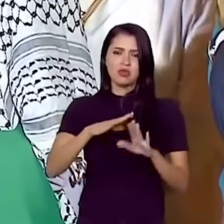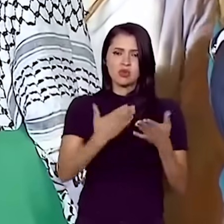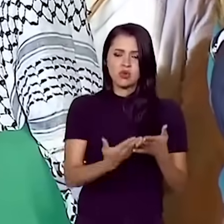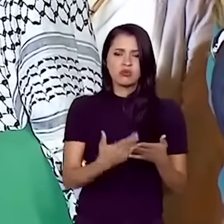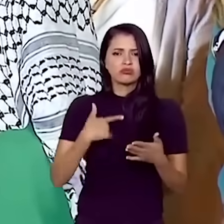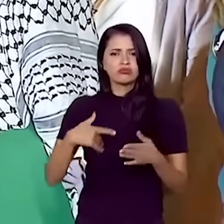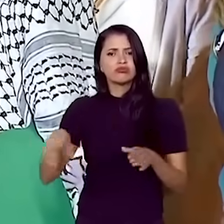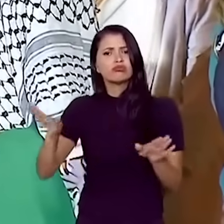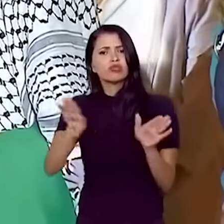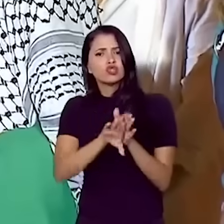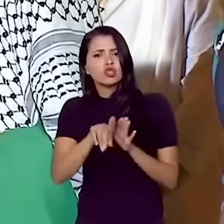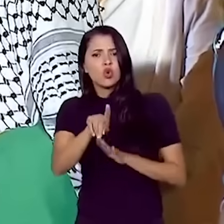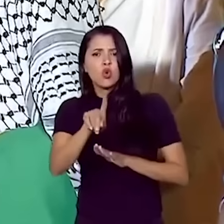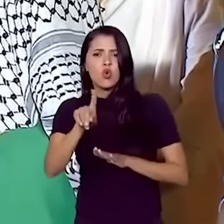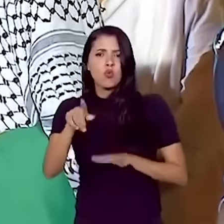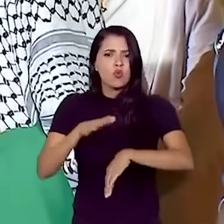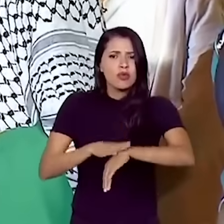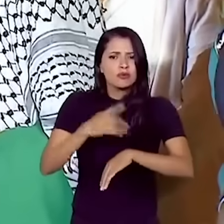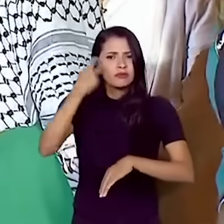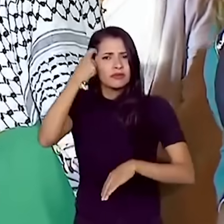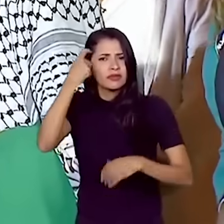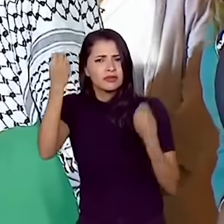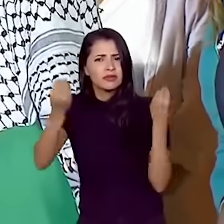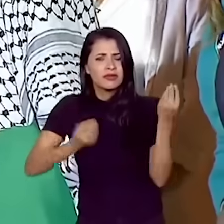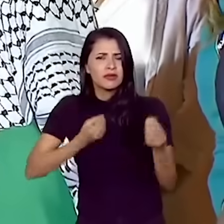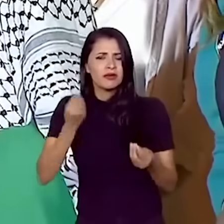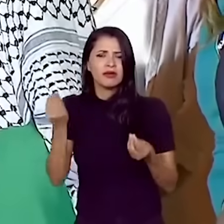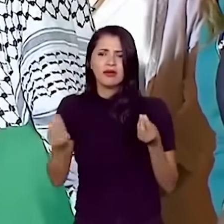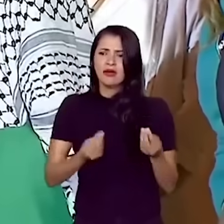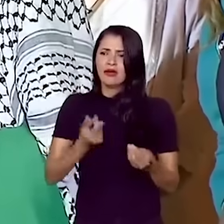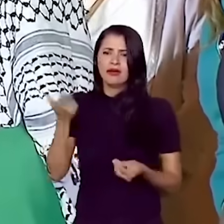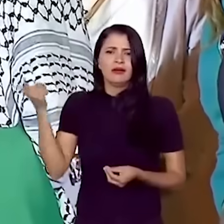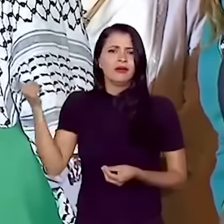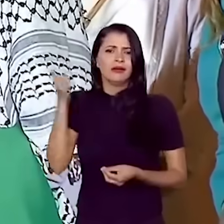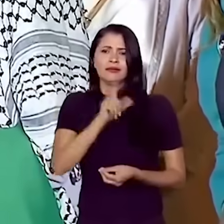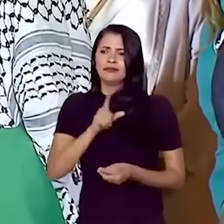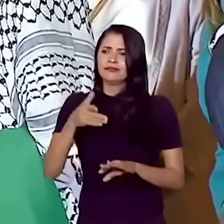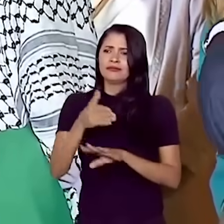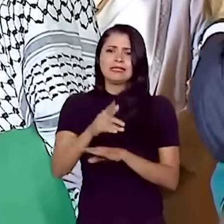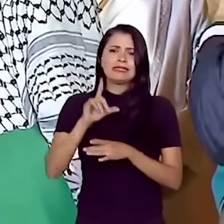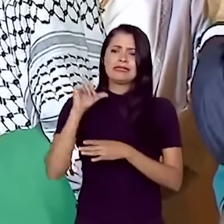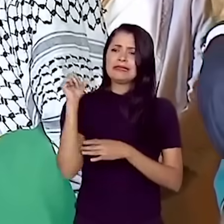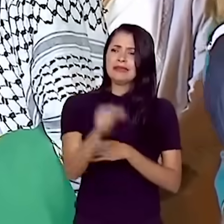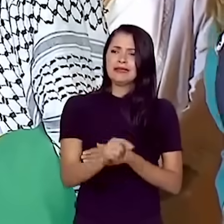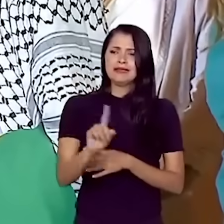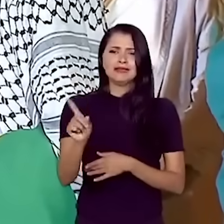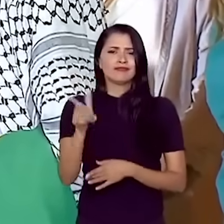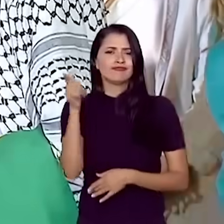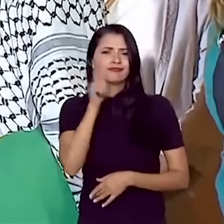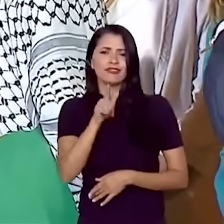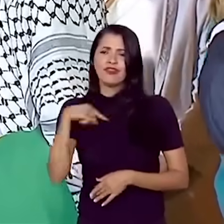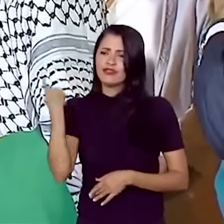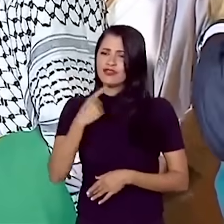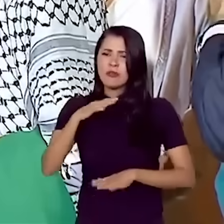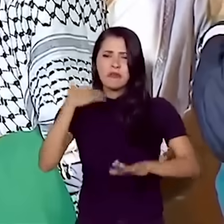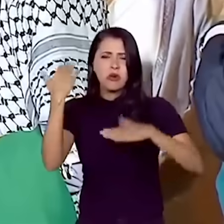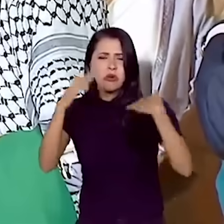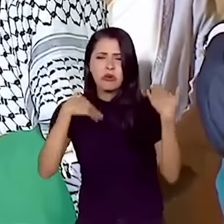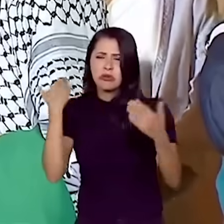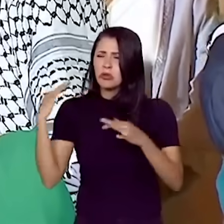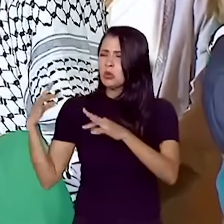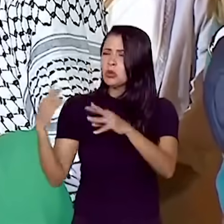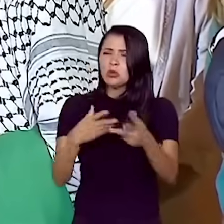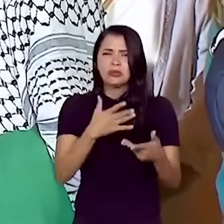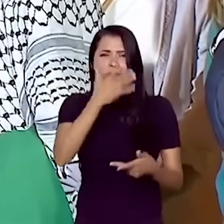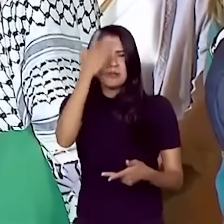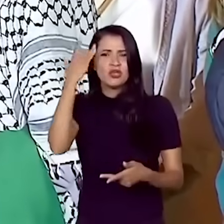A gente chegou a um ponto a pensar que não vamos mais conseguir sair de lá e vamos todos morrer e ninguém